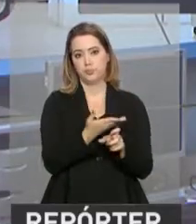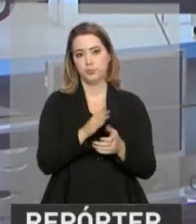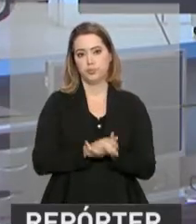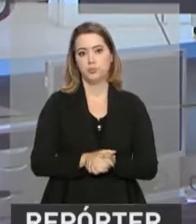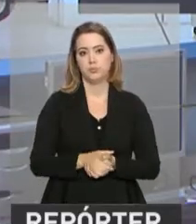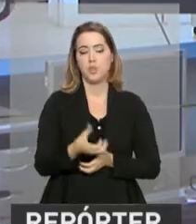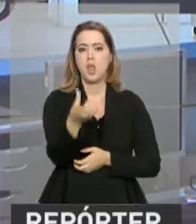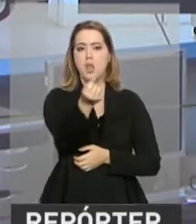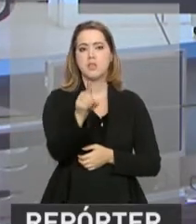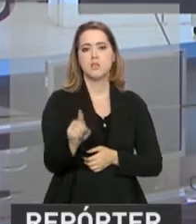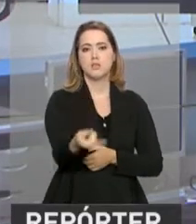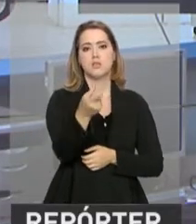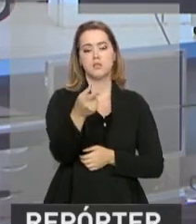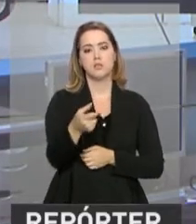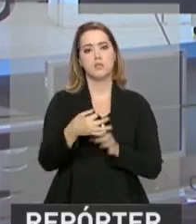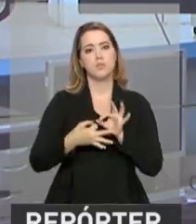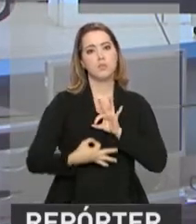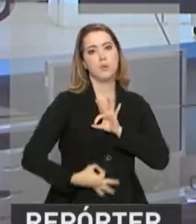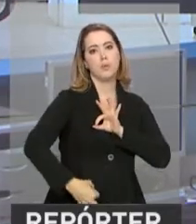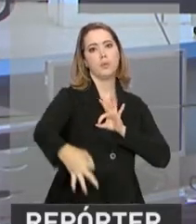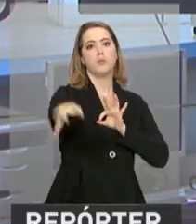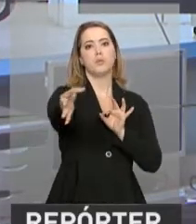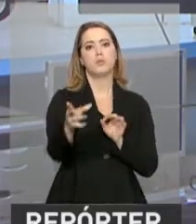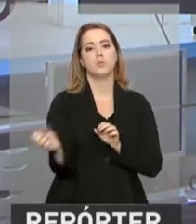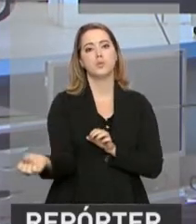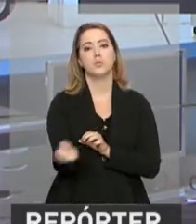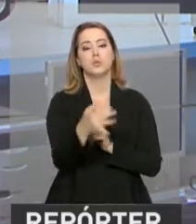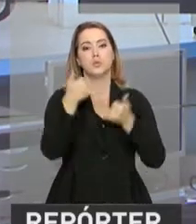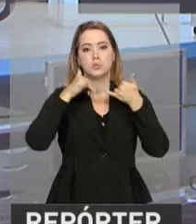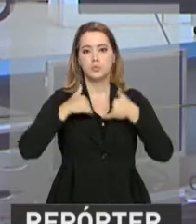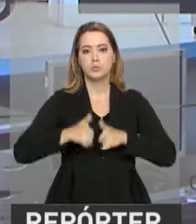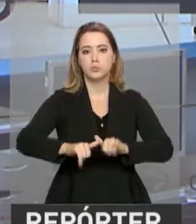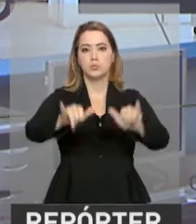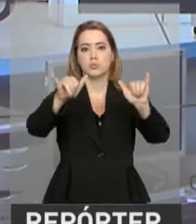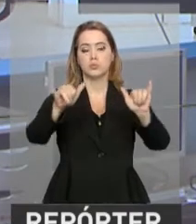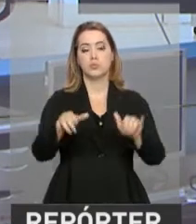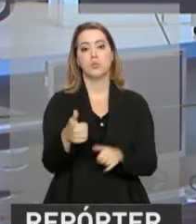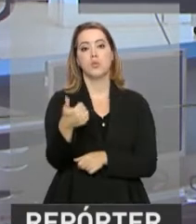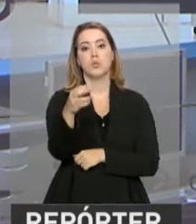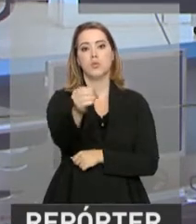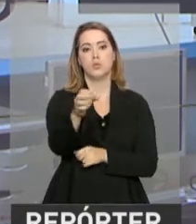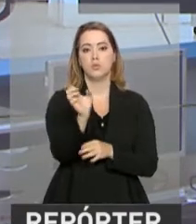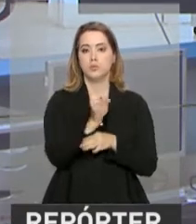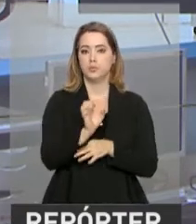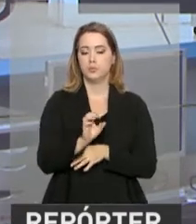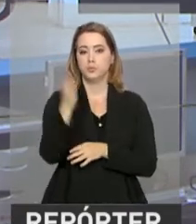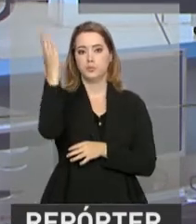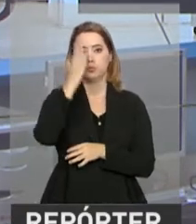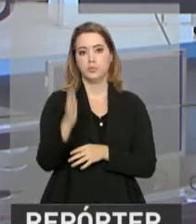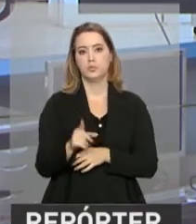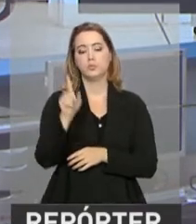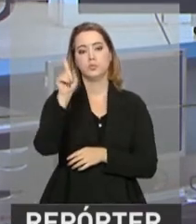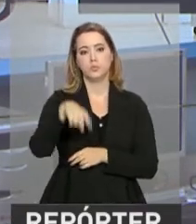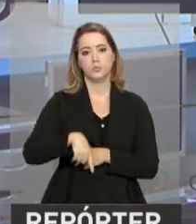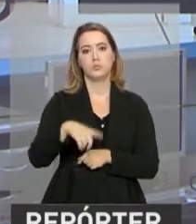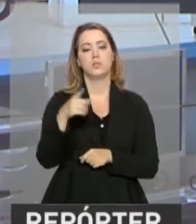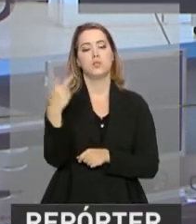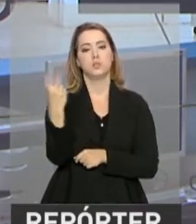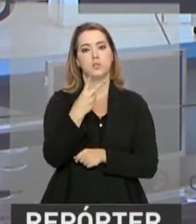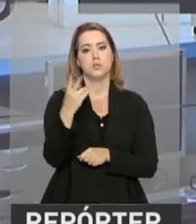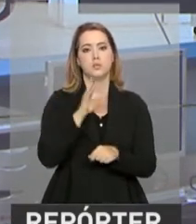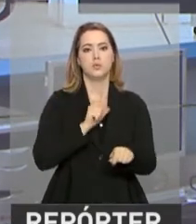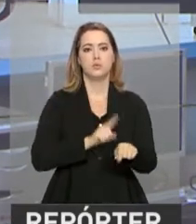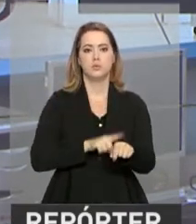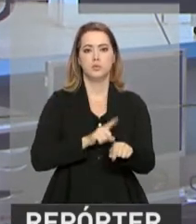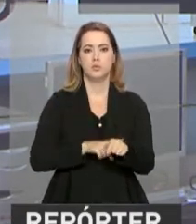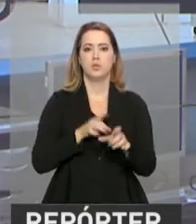6 mil quilômetros de novas linhas de transmissão de energia elétrica vão atender dez estados brasileiros a segunda etapa do leilão que